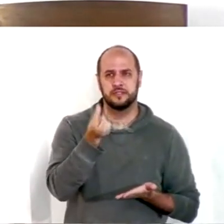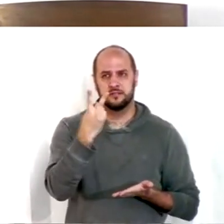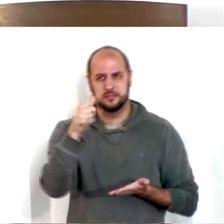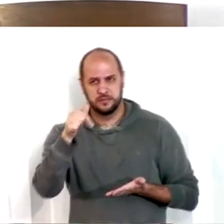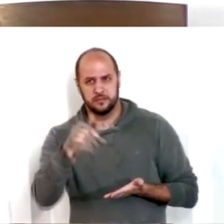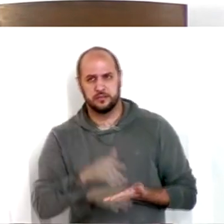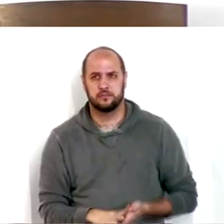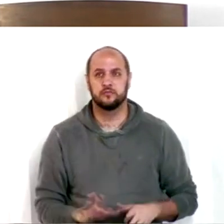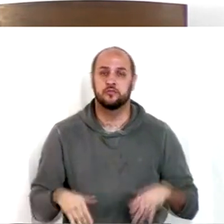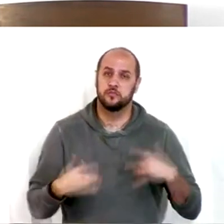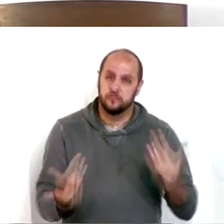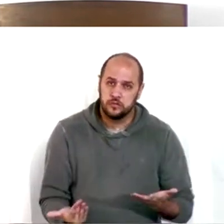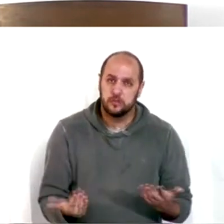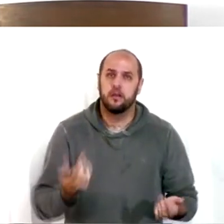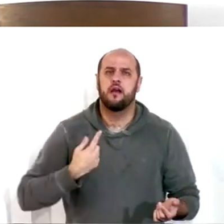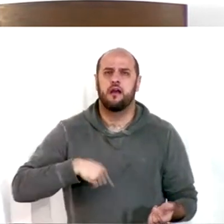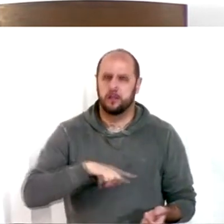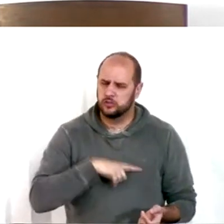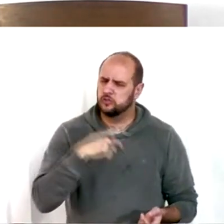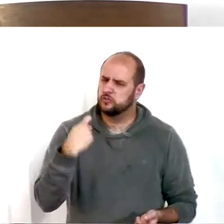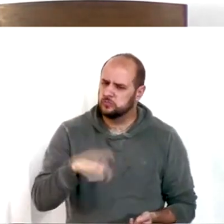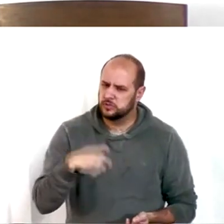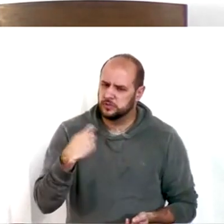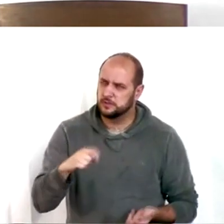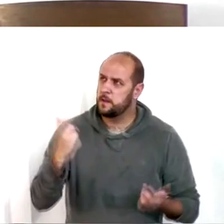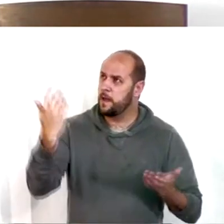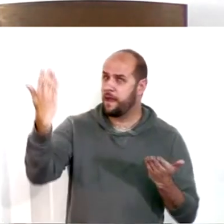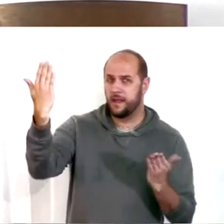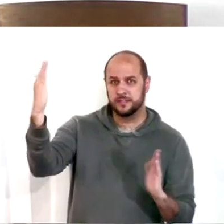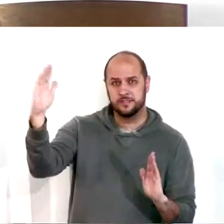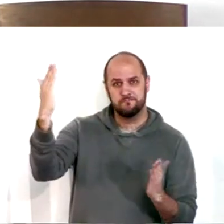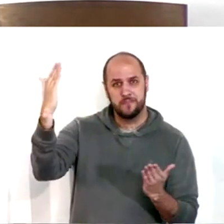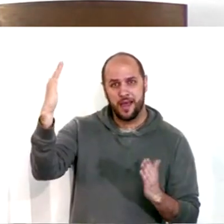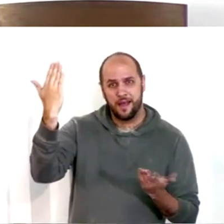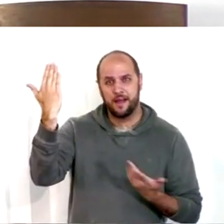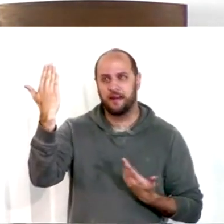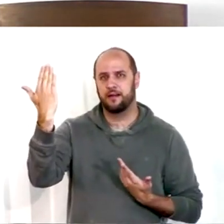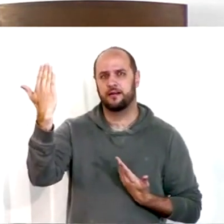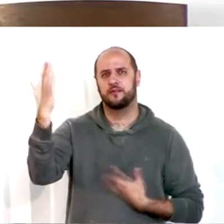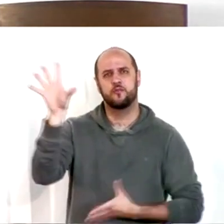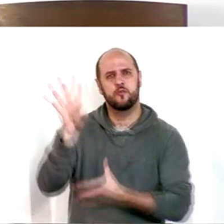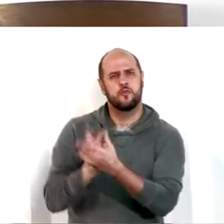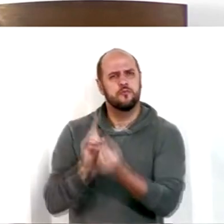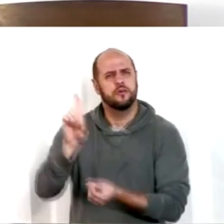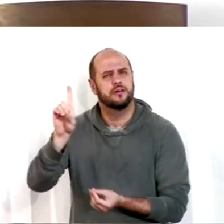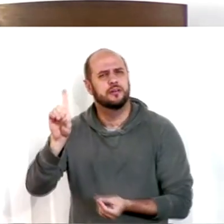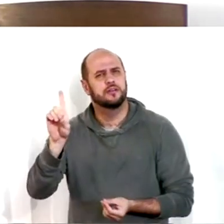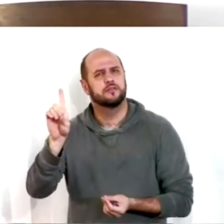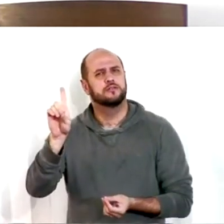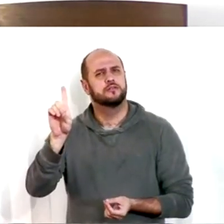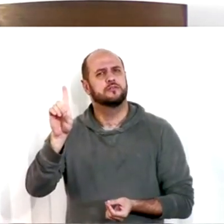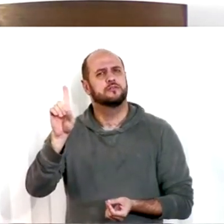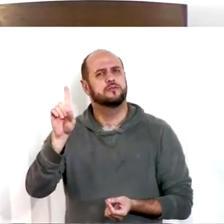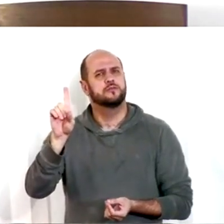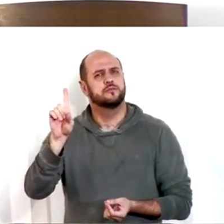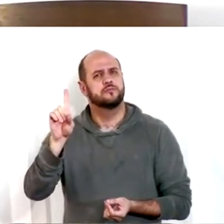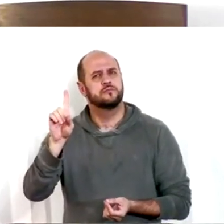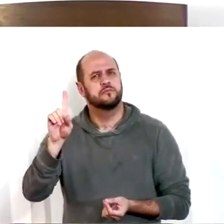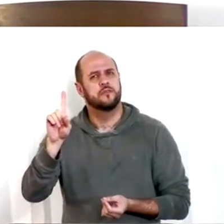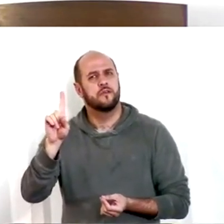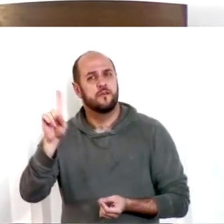assim, dessa forma, devemos espelhar a um Deus que age e vem ao encontro